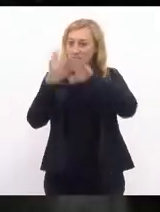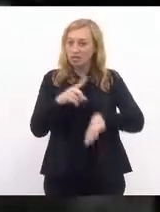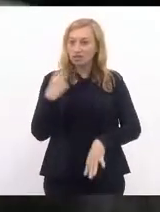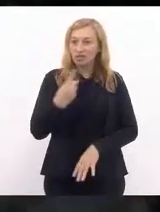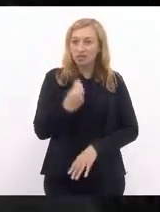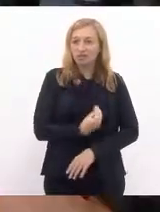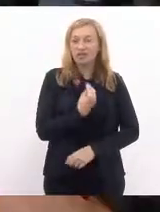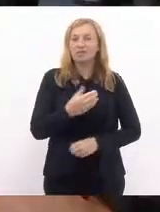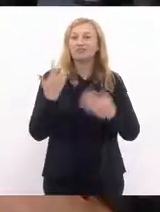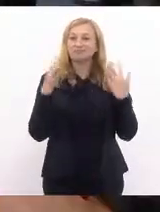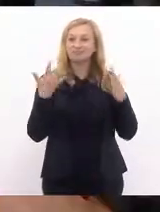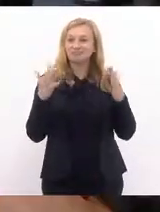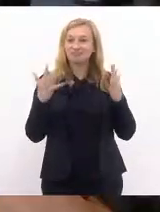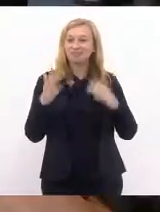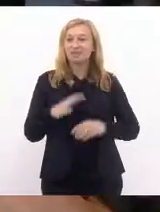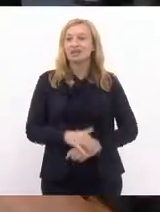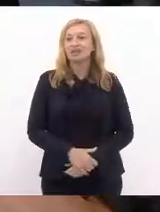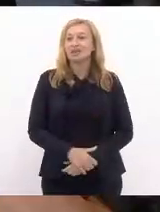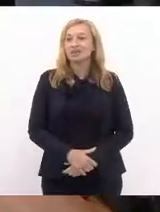vida